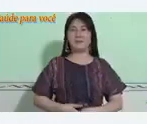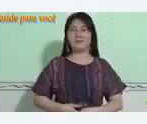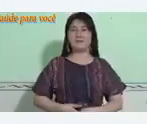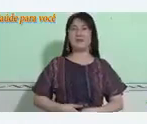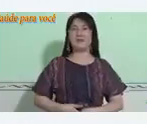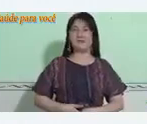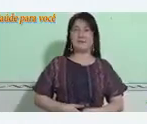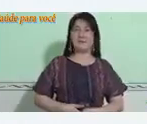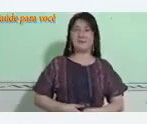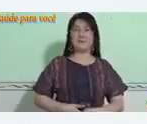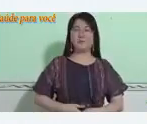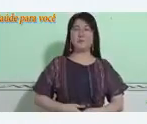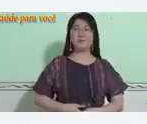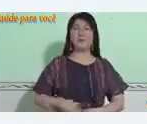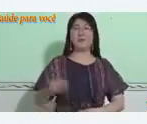LISTADELIMNTOSRICOSAMVITAMINAB12